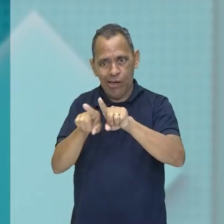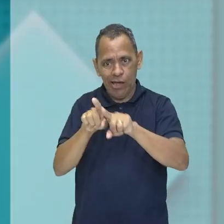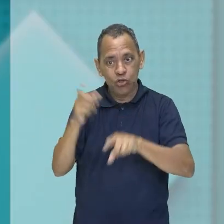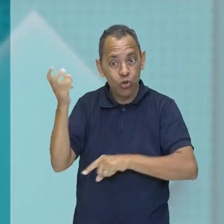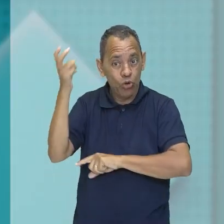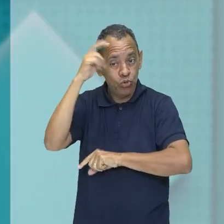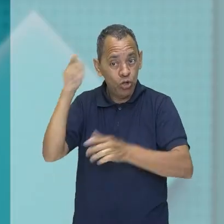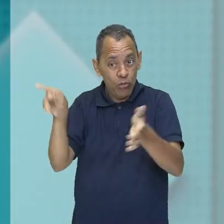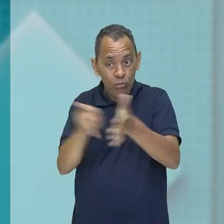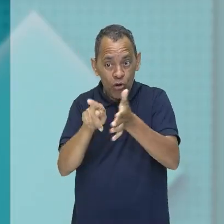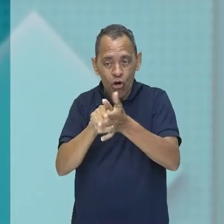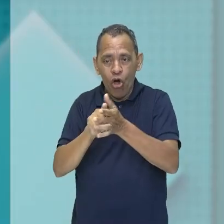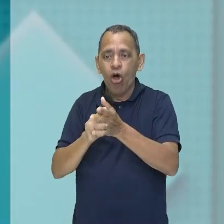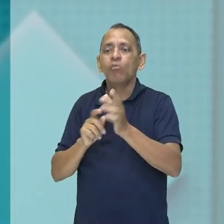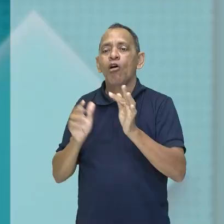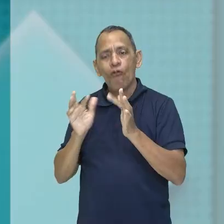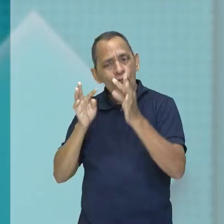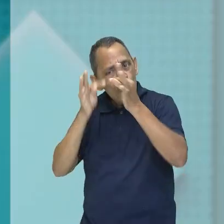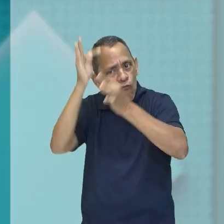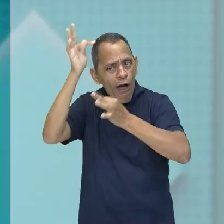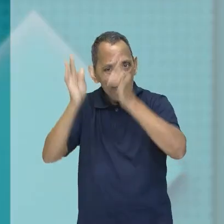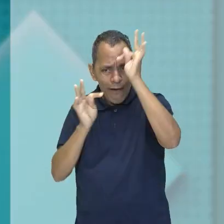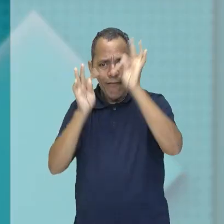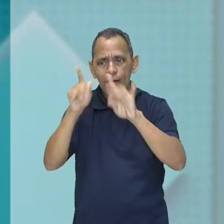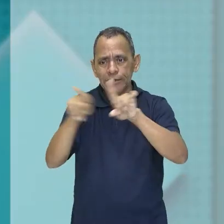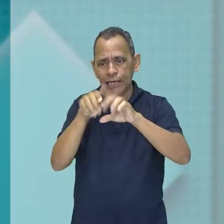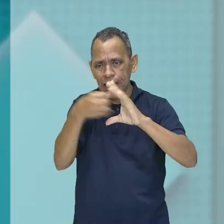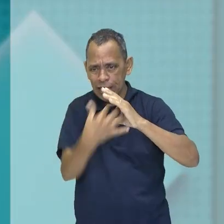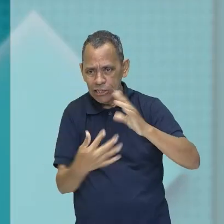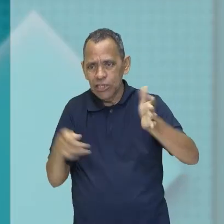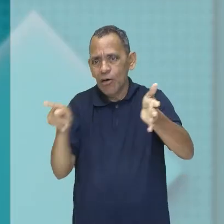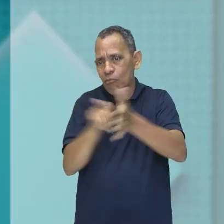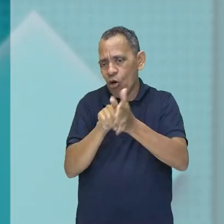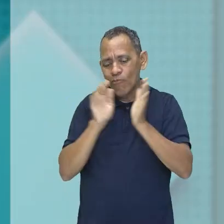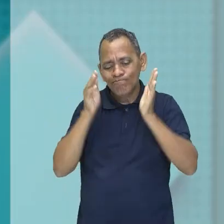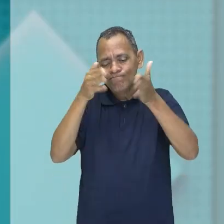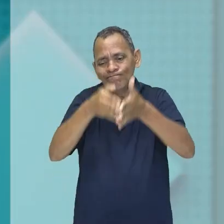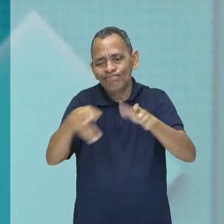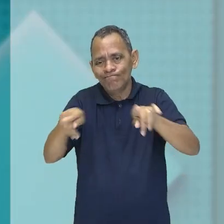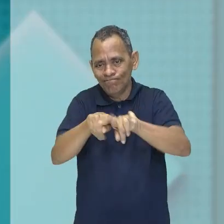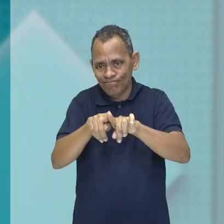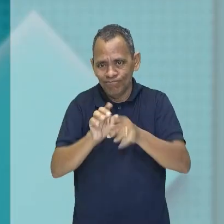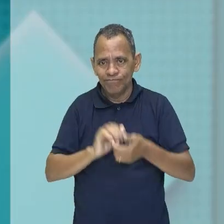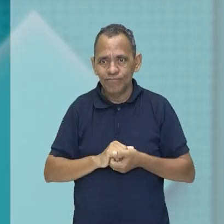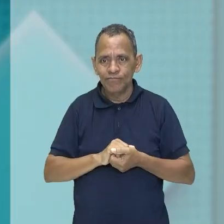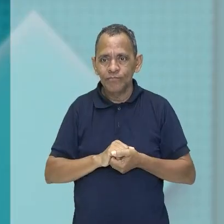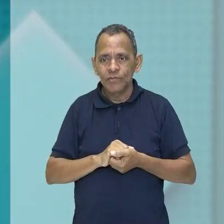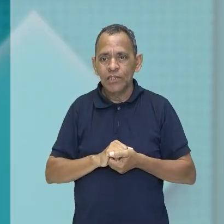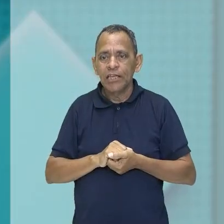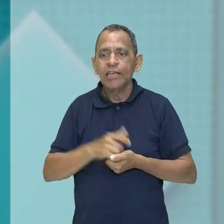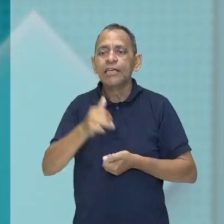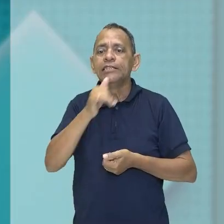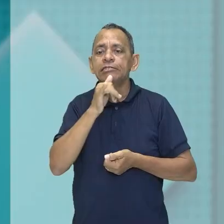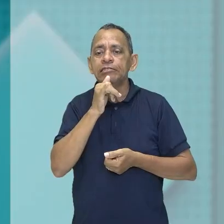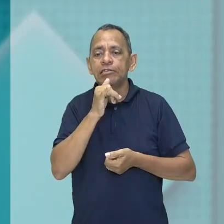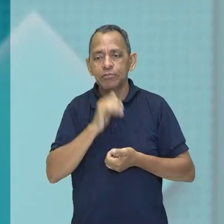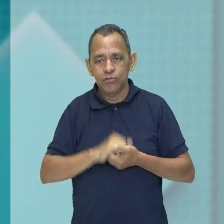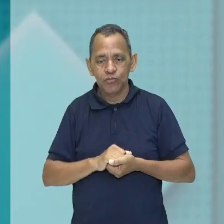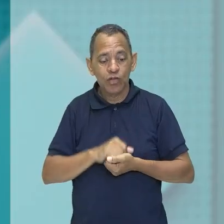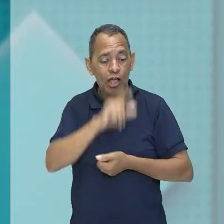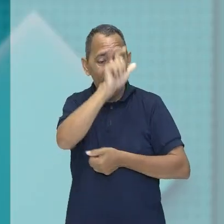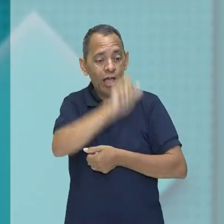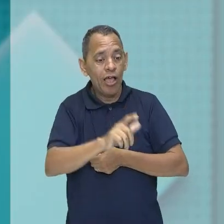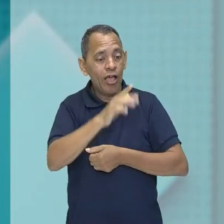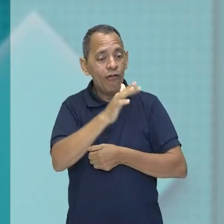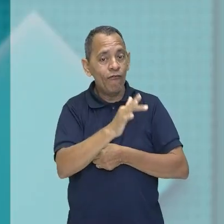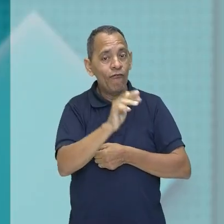dança folclórica e tem suas características específicas. Por exemplo, o frevo. Quando você